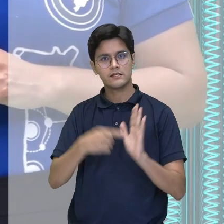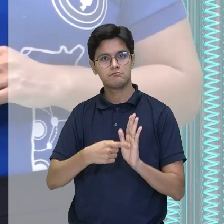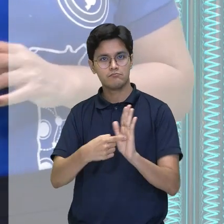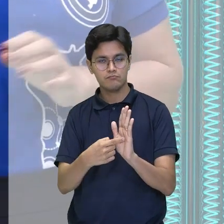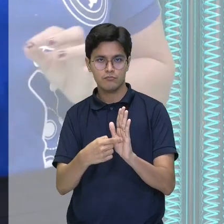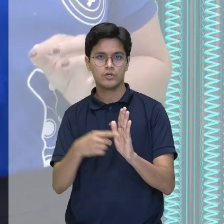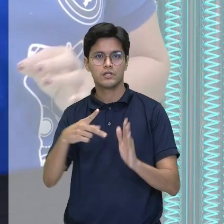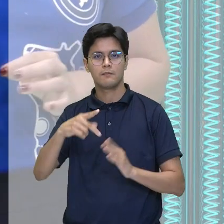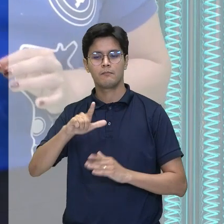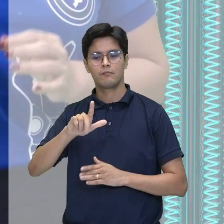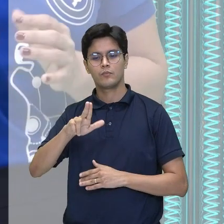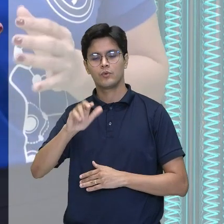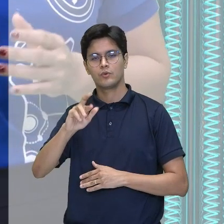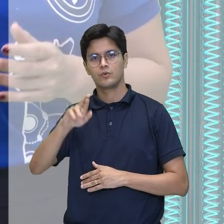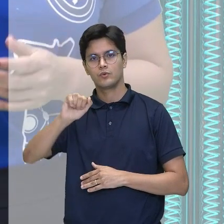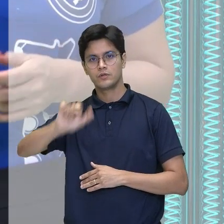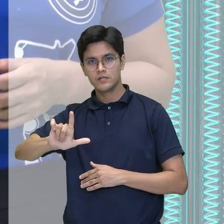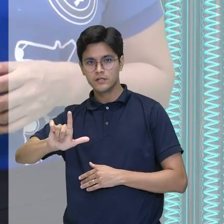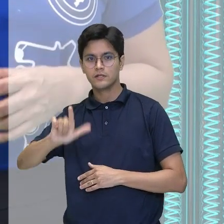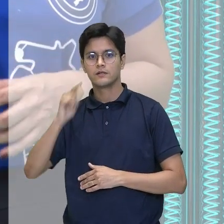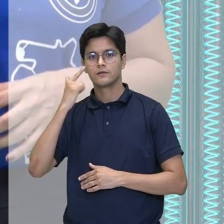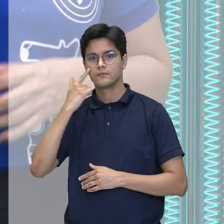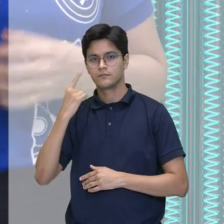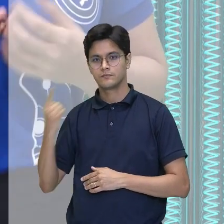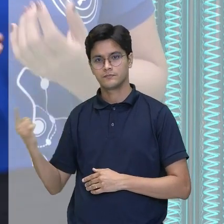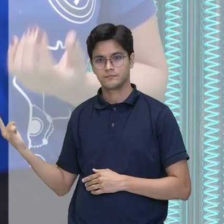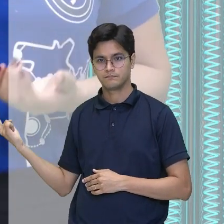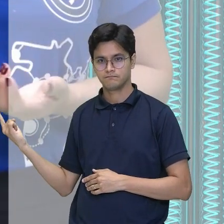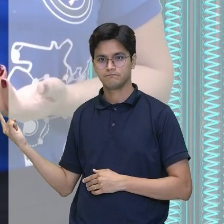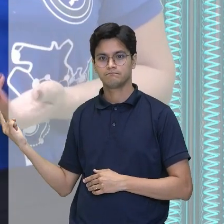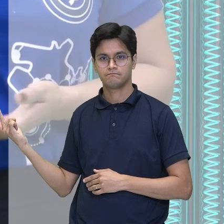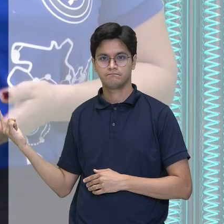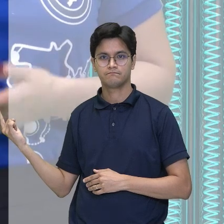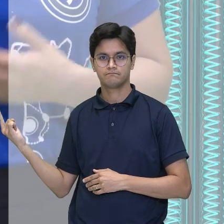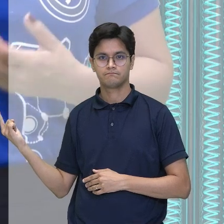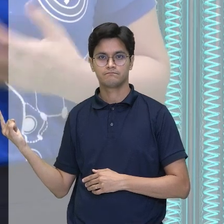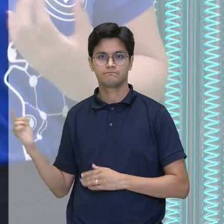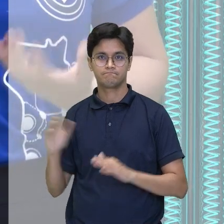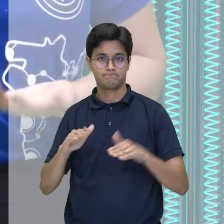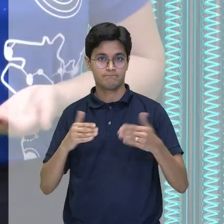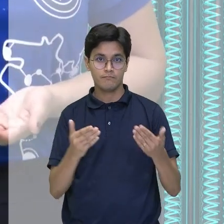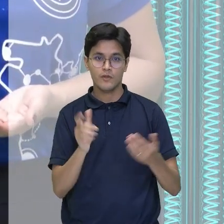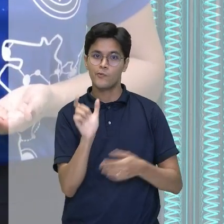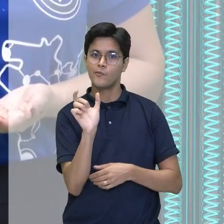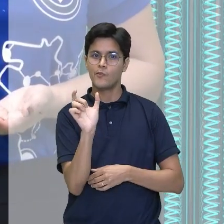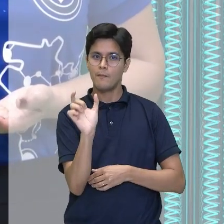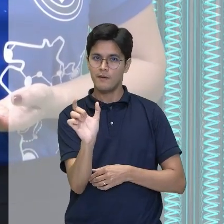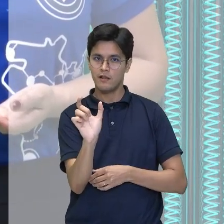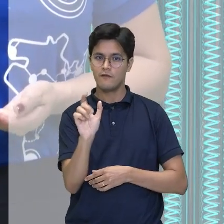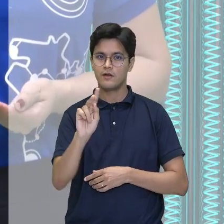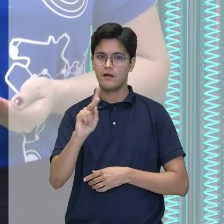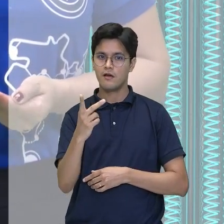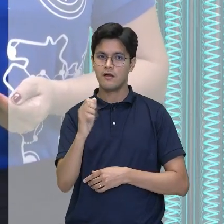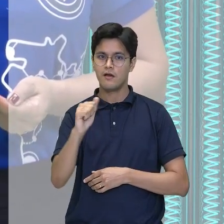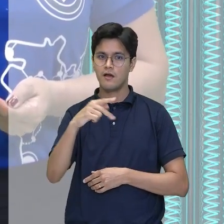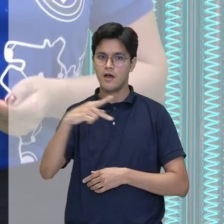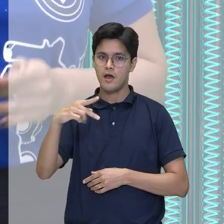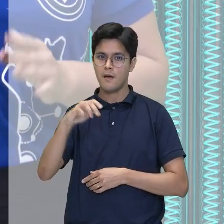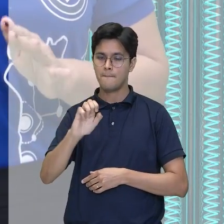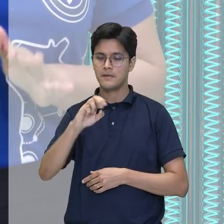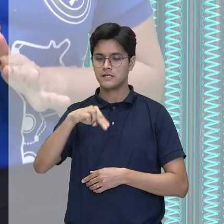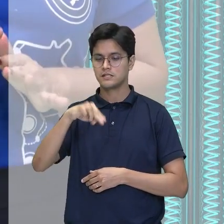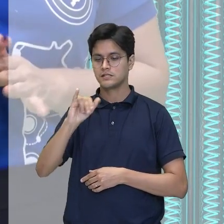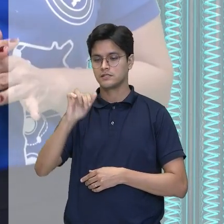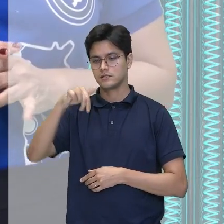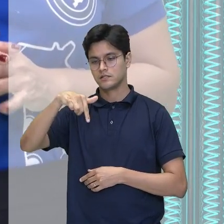principal? Happening. Happening, are happening, estão acontecendo,